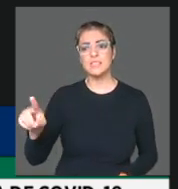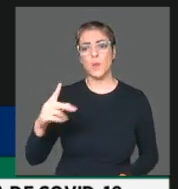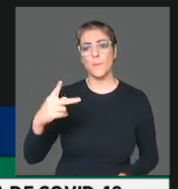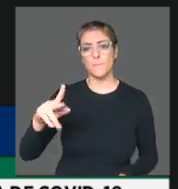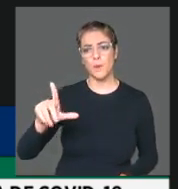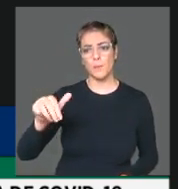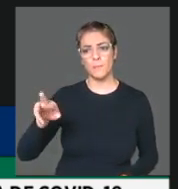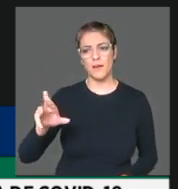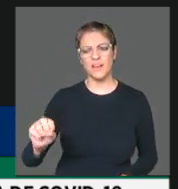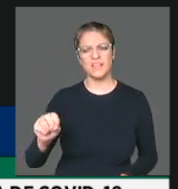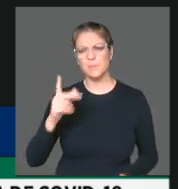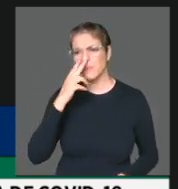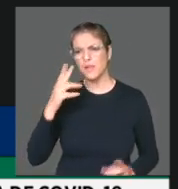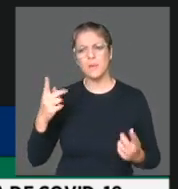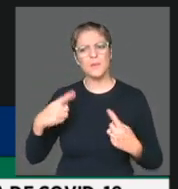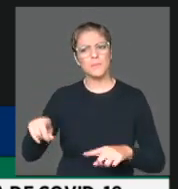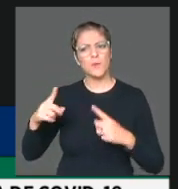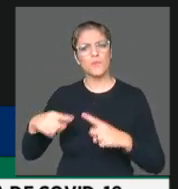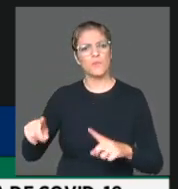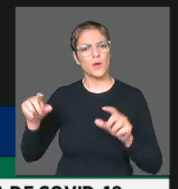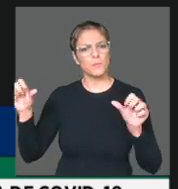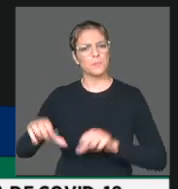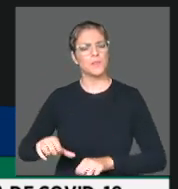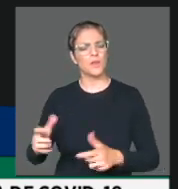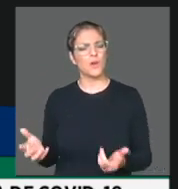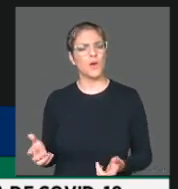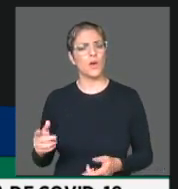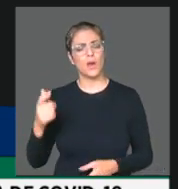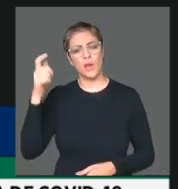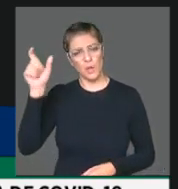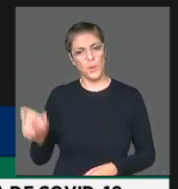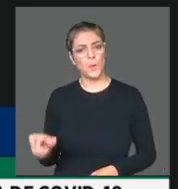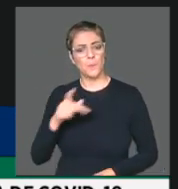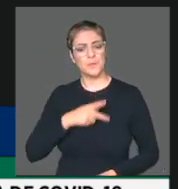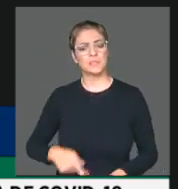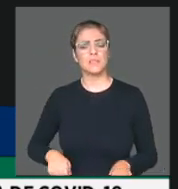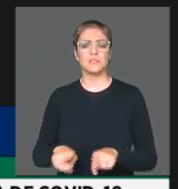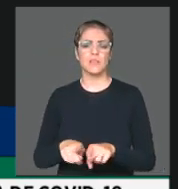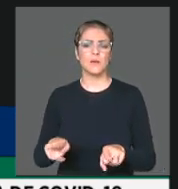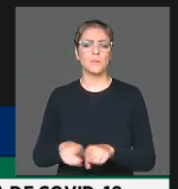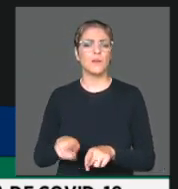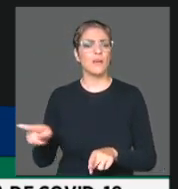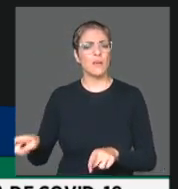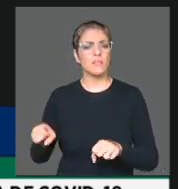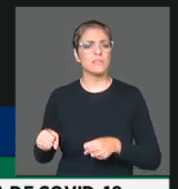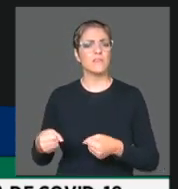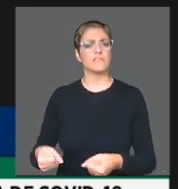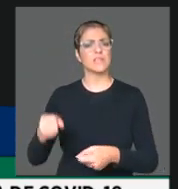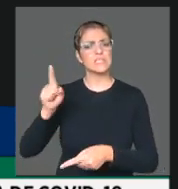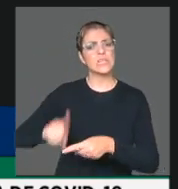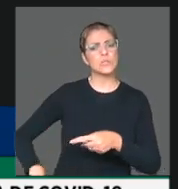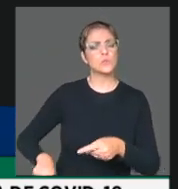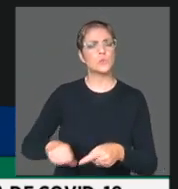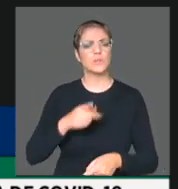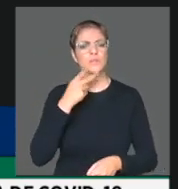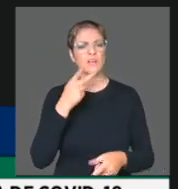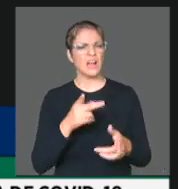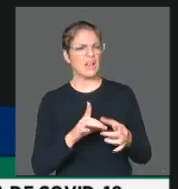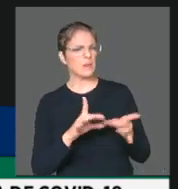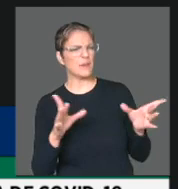também. E ele inverte. Ele defende a censura e fala em liberdade. Ele vai para um